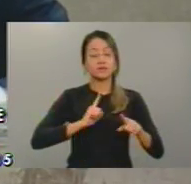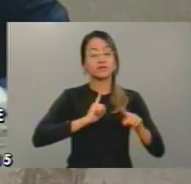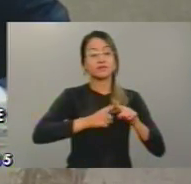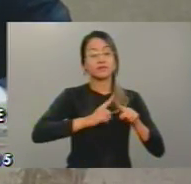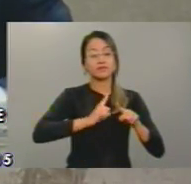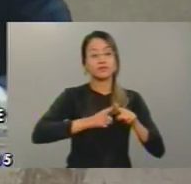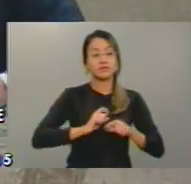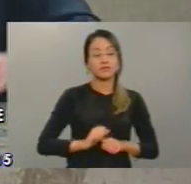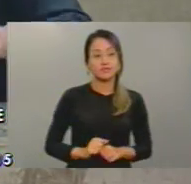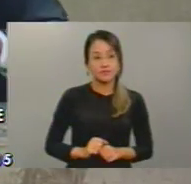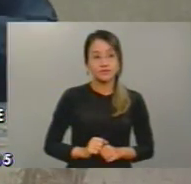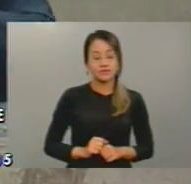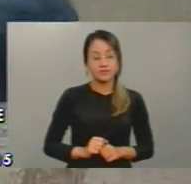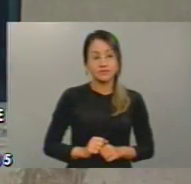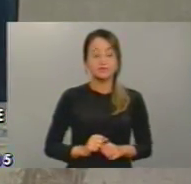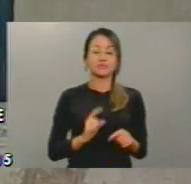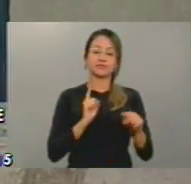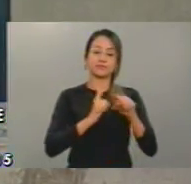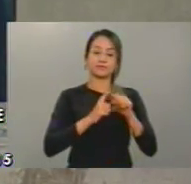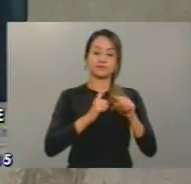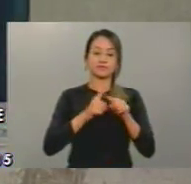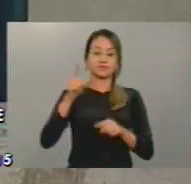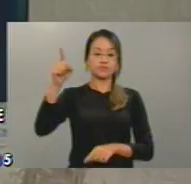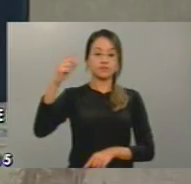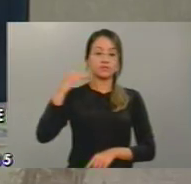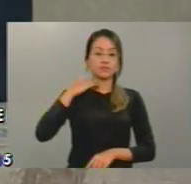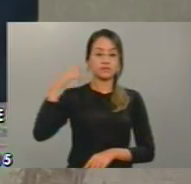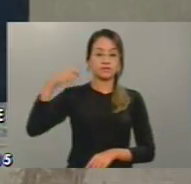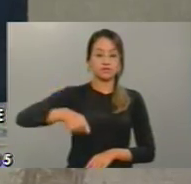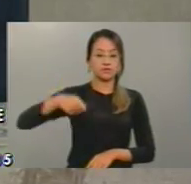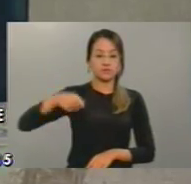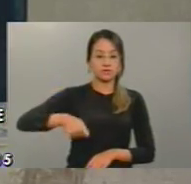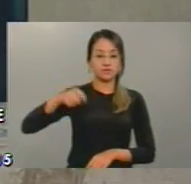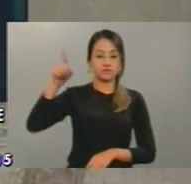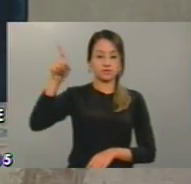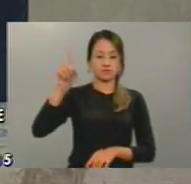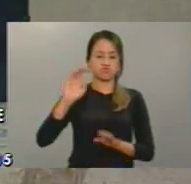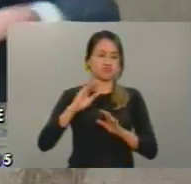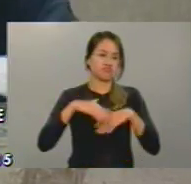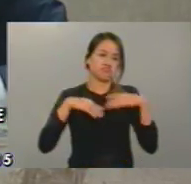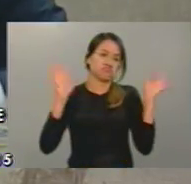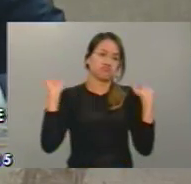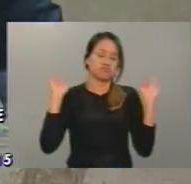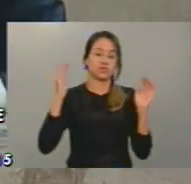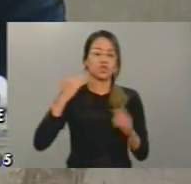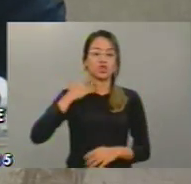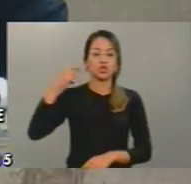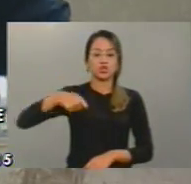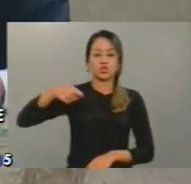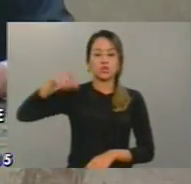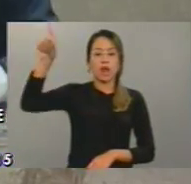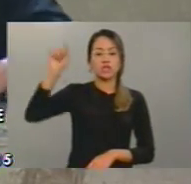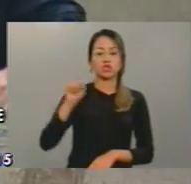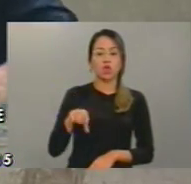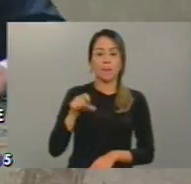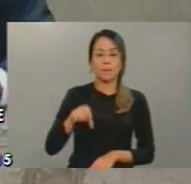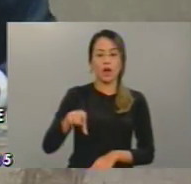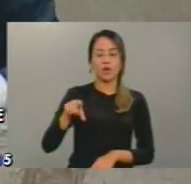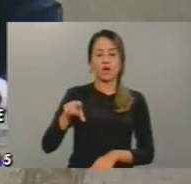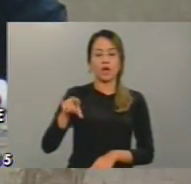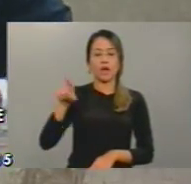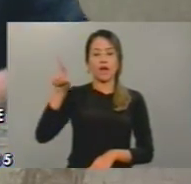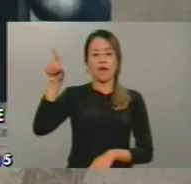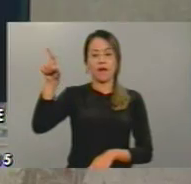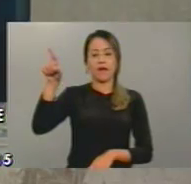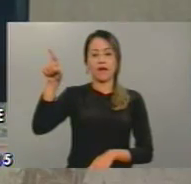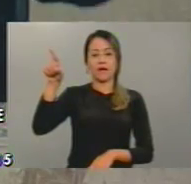sobretudo sobre a questão de um juiz lá, um exemplo, pegar um juiz lá de Sobral e está mandando,